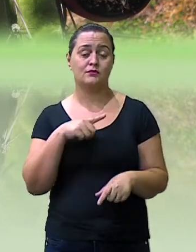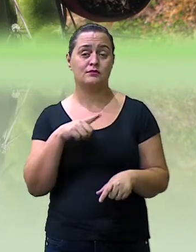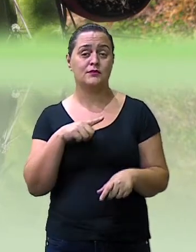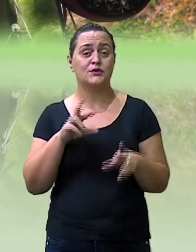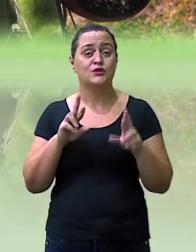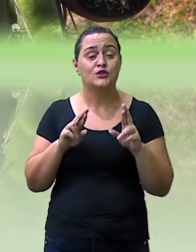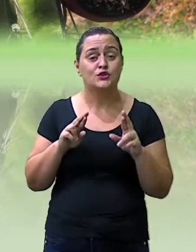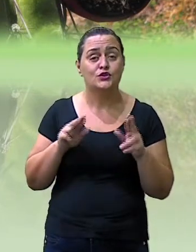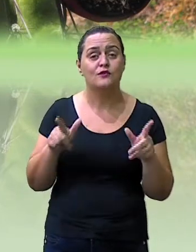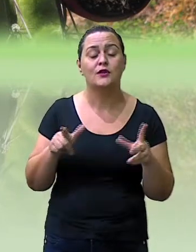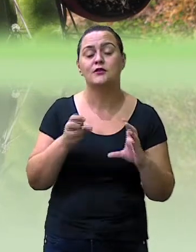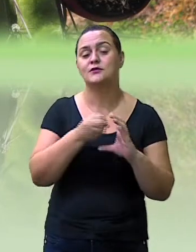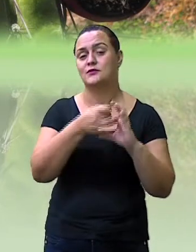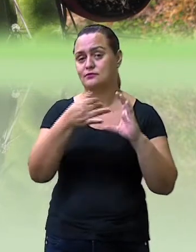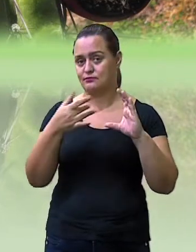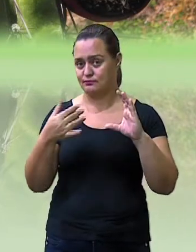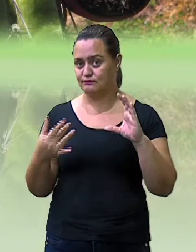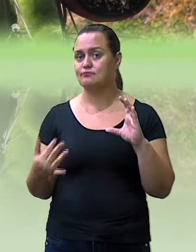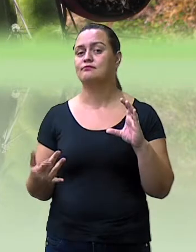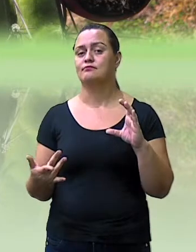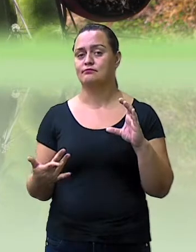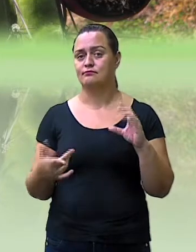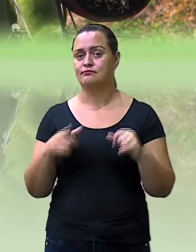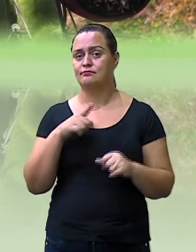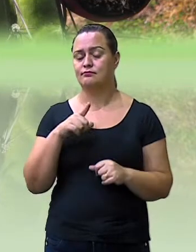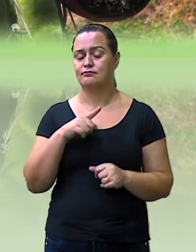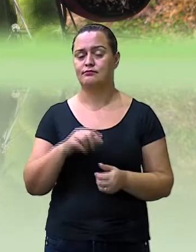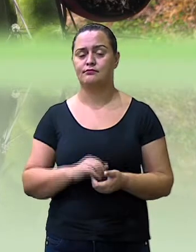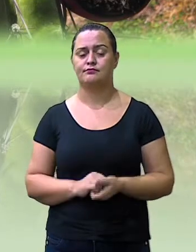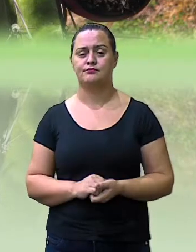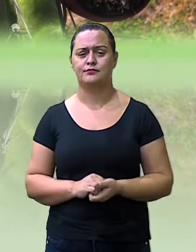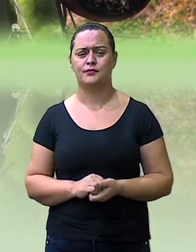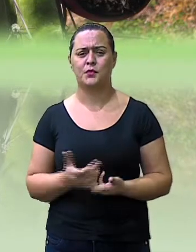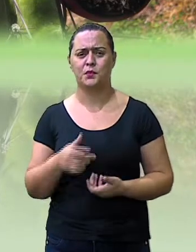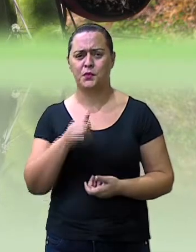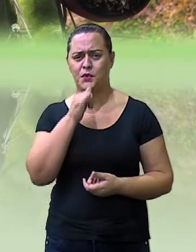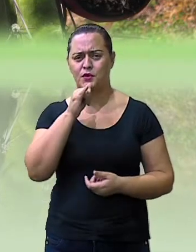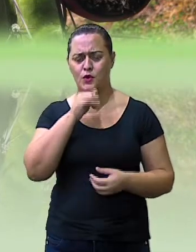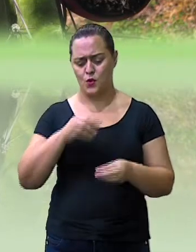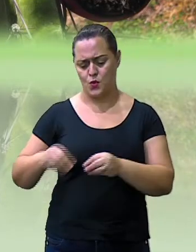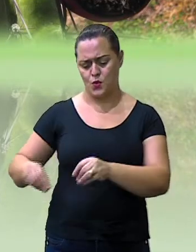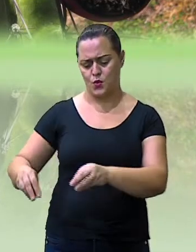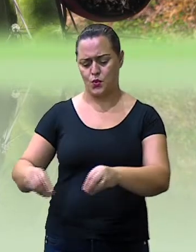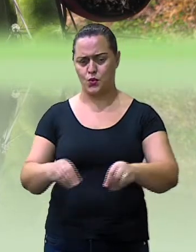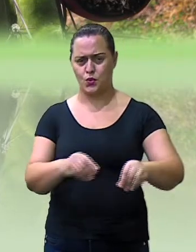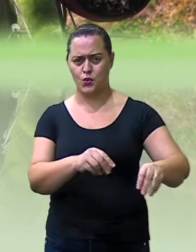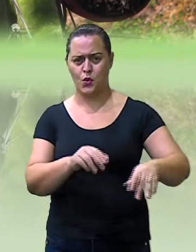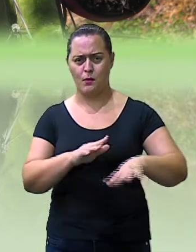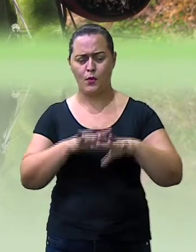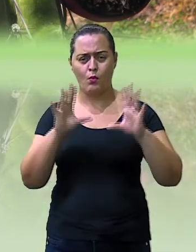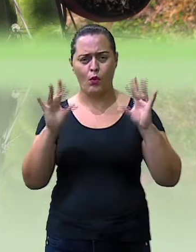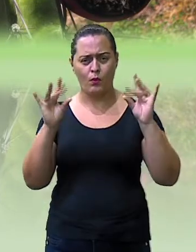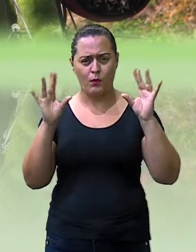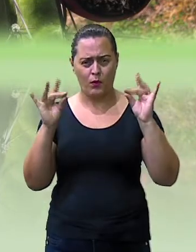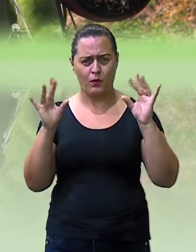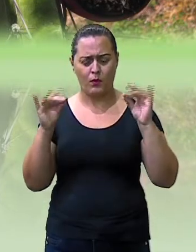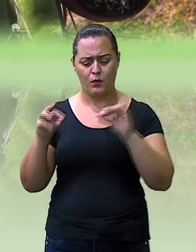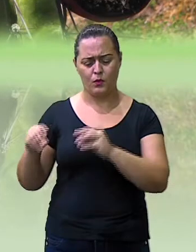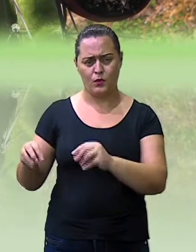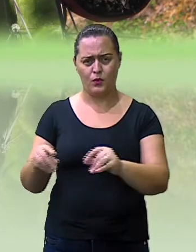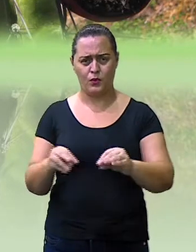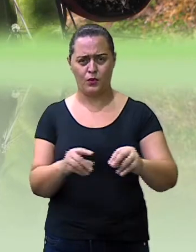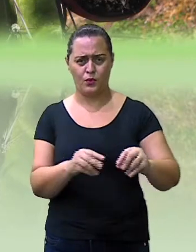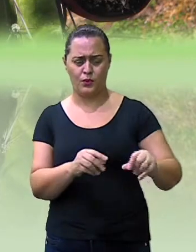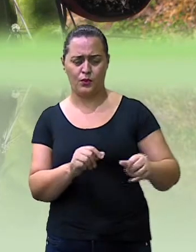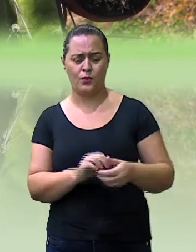diferentes características. Quando as condições de umidade do solo são mais favoráveis, a Caatinga